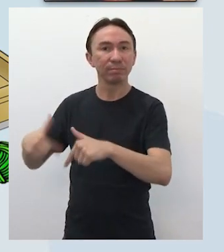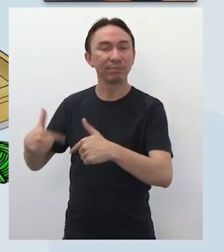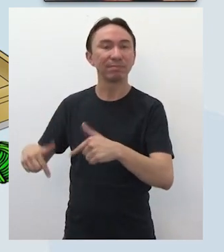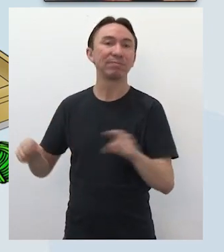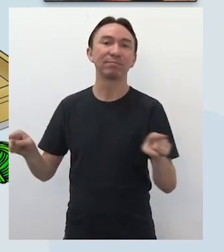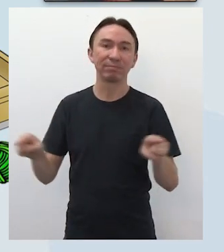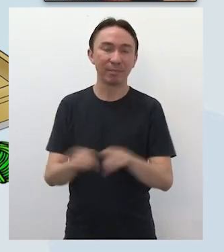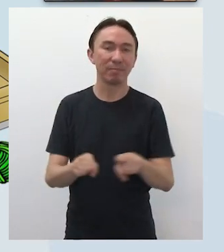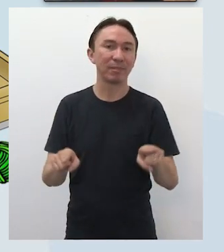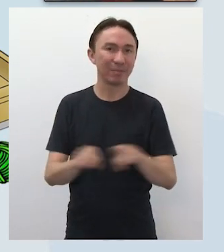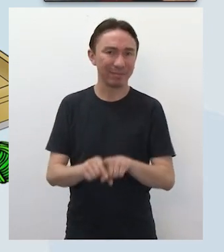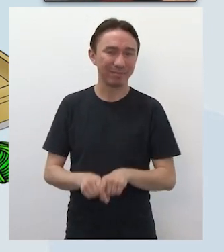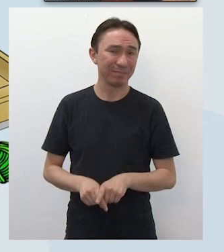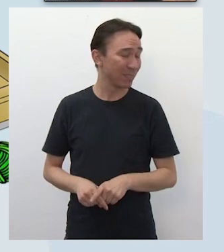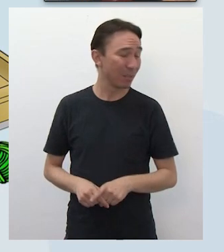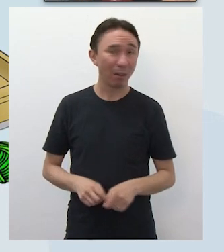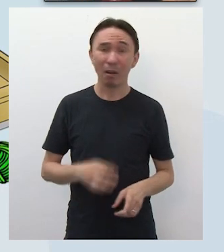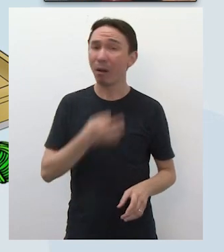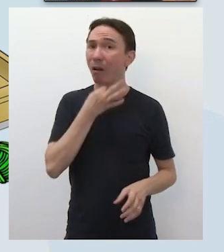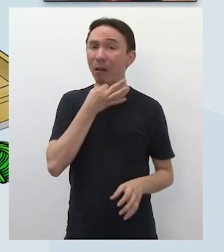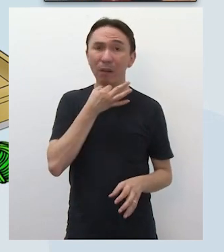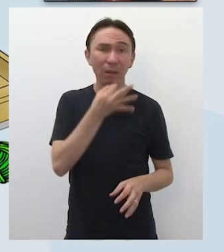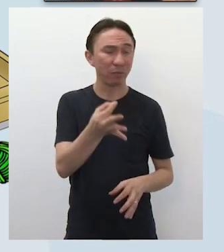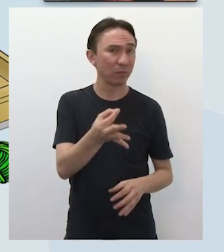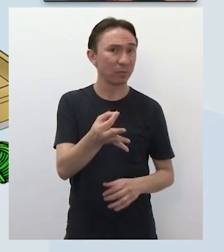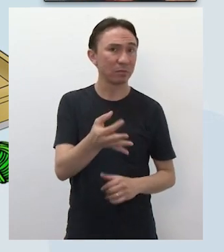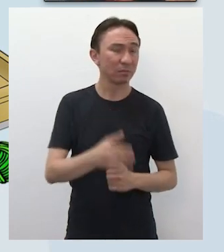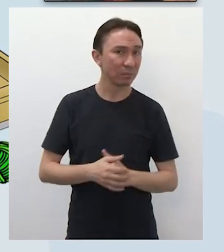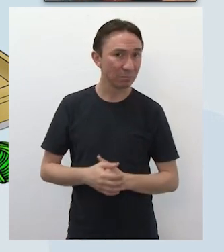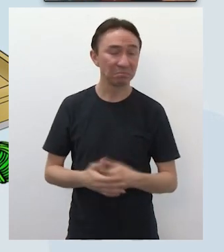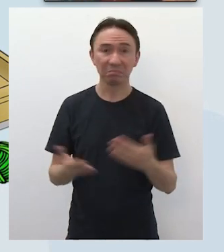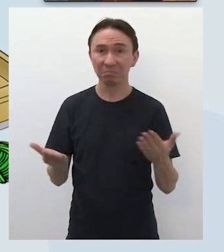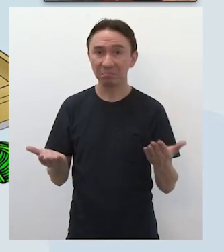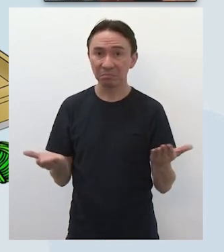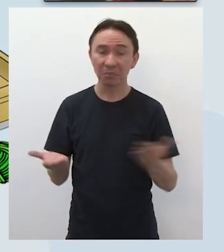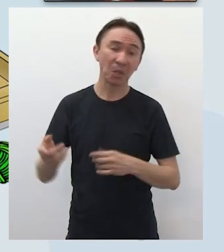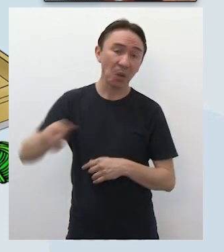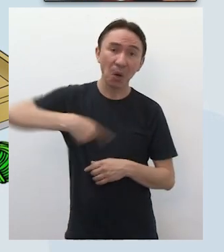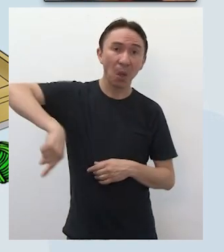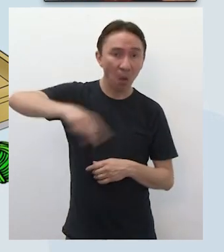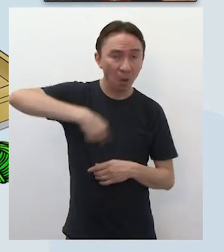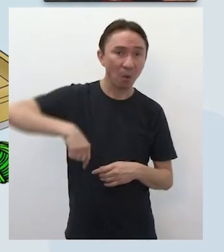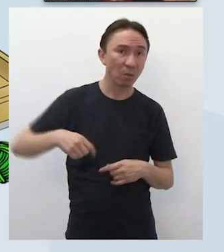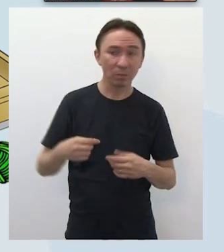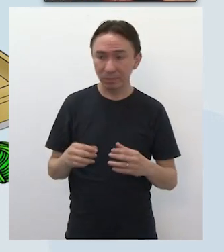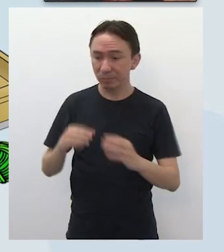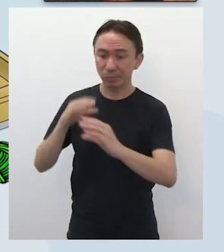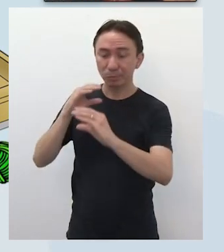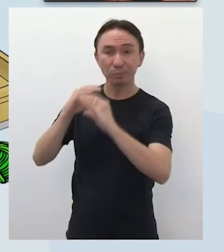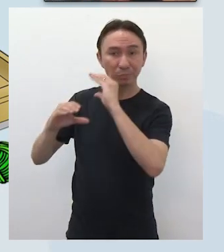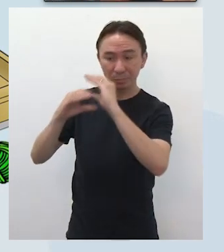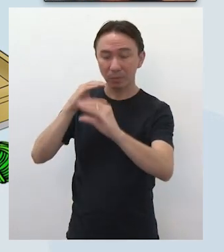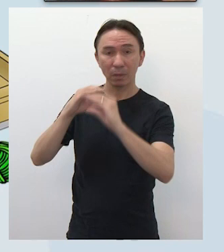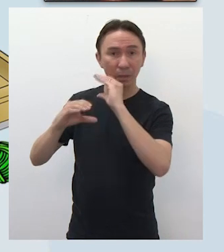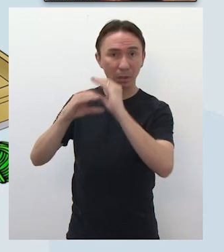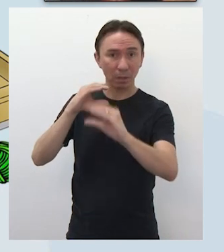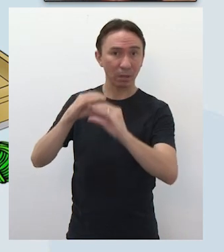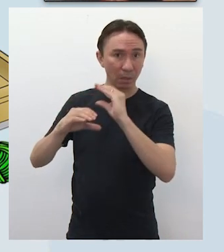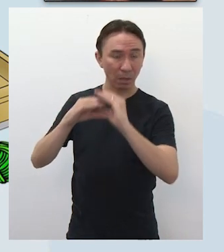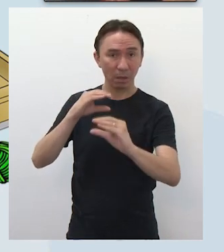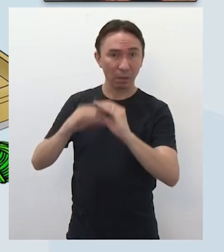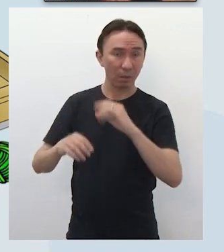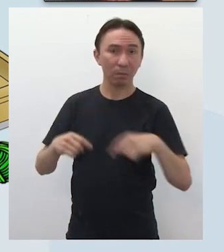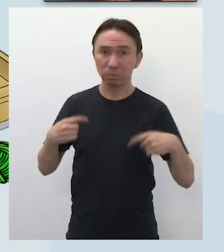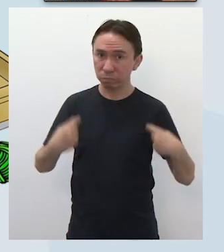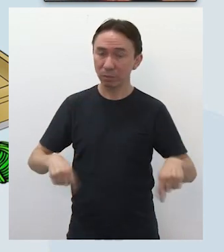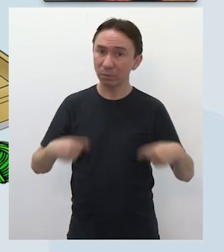que, de fato, cuidar das nossas relações e a forma da gente se comunicar, né, o tempo todo